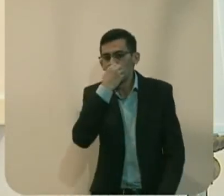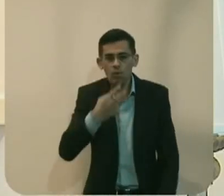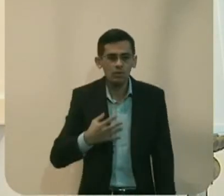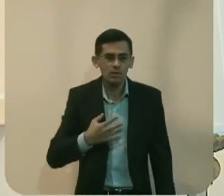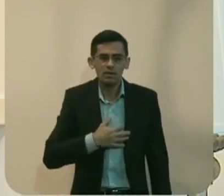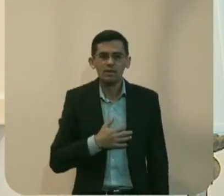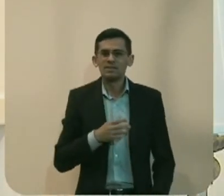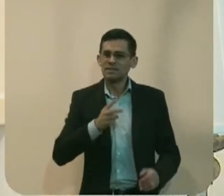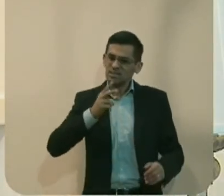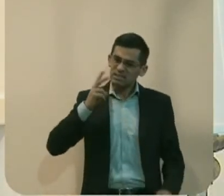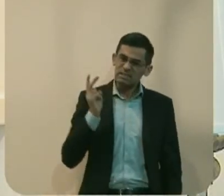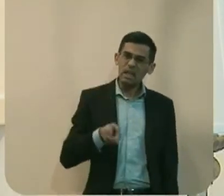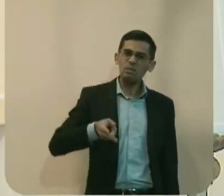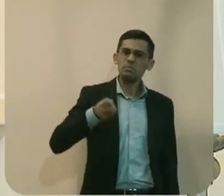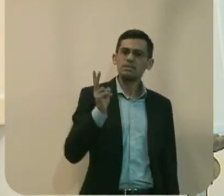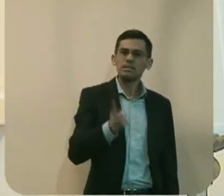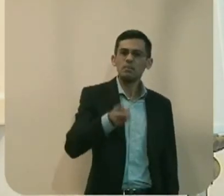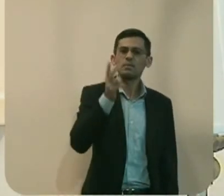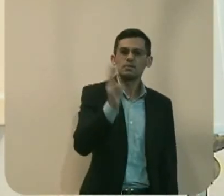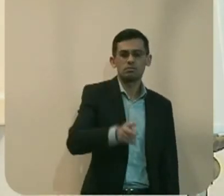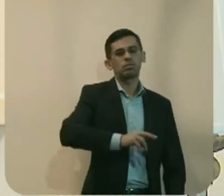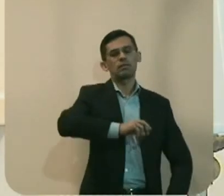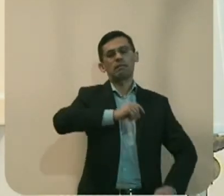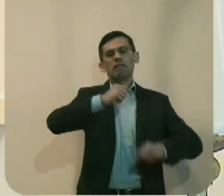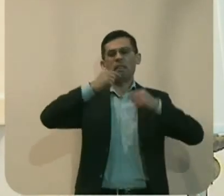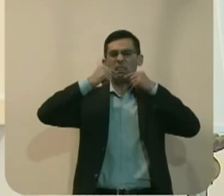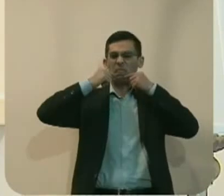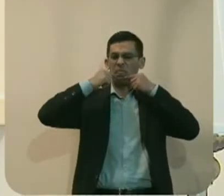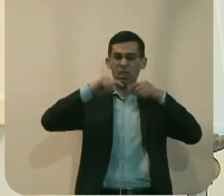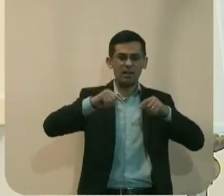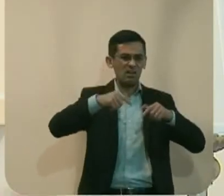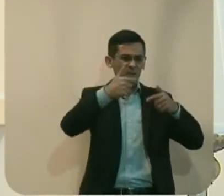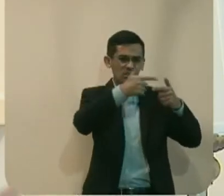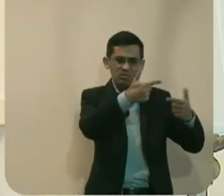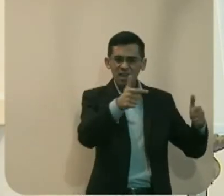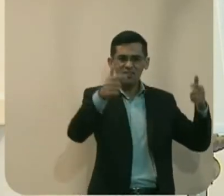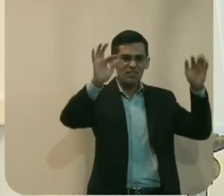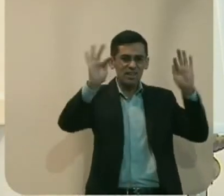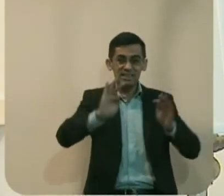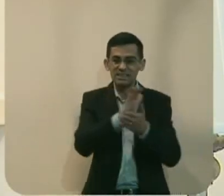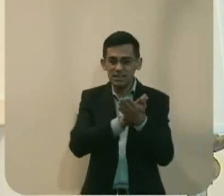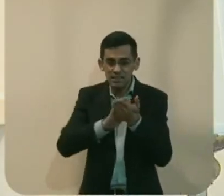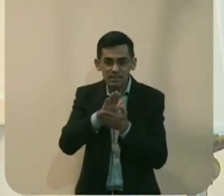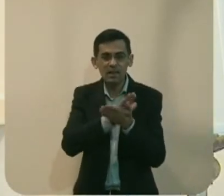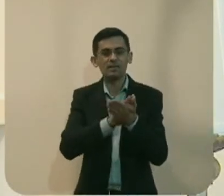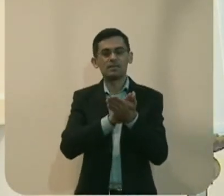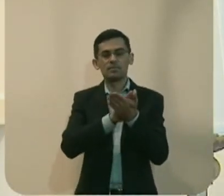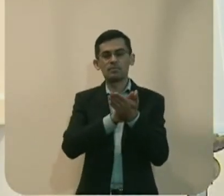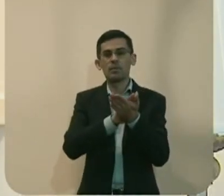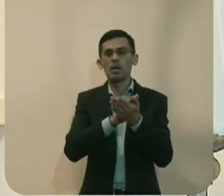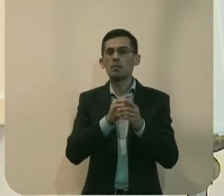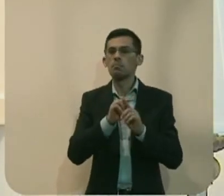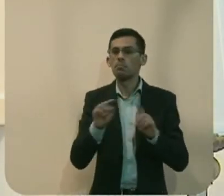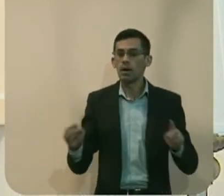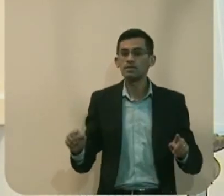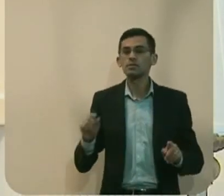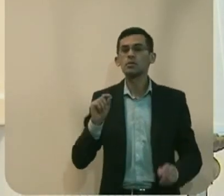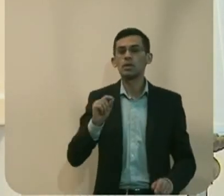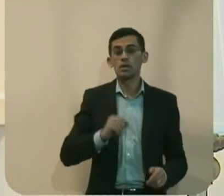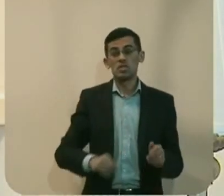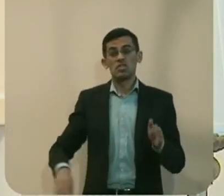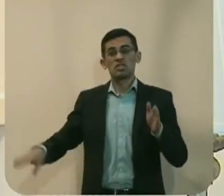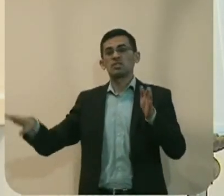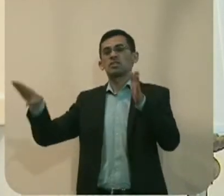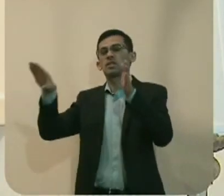absolutamente nada, não é? Eles não estavam felizes com nada. E aí então, quando eles